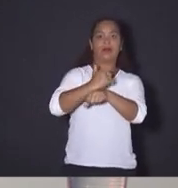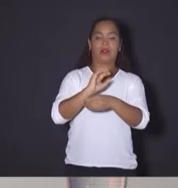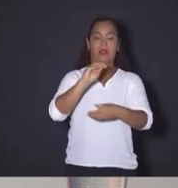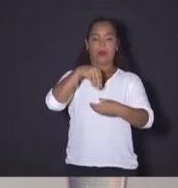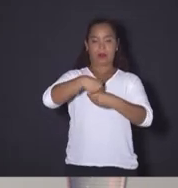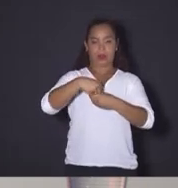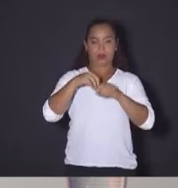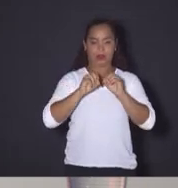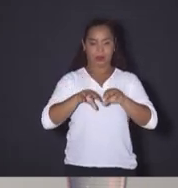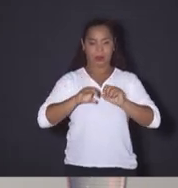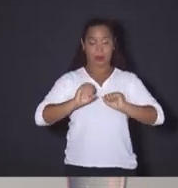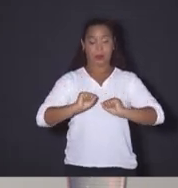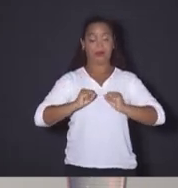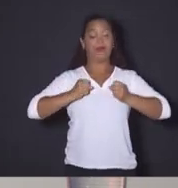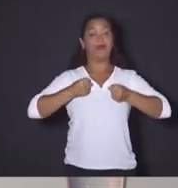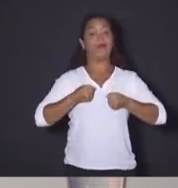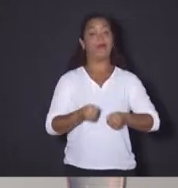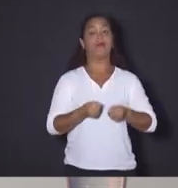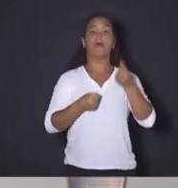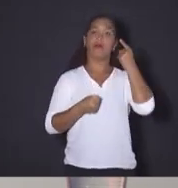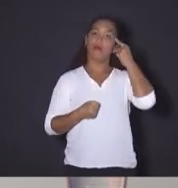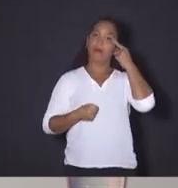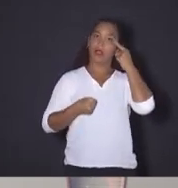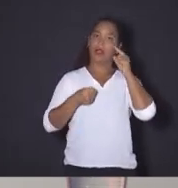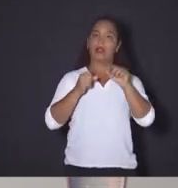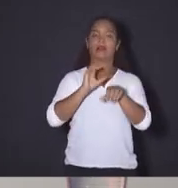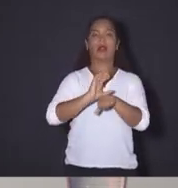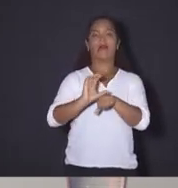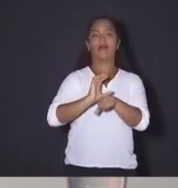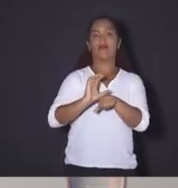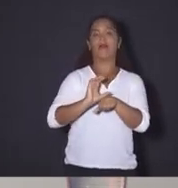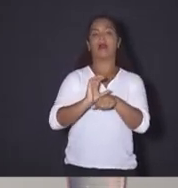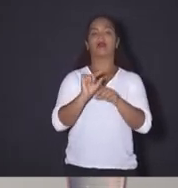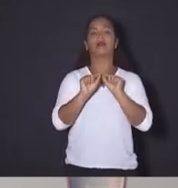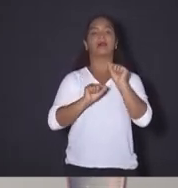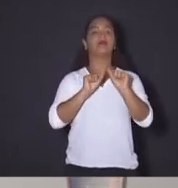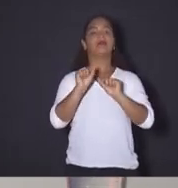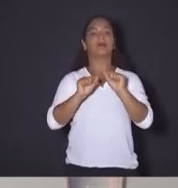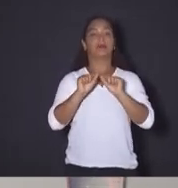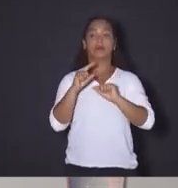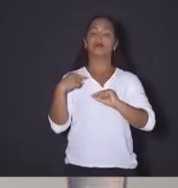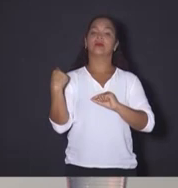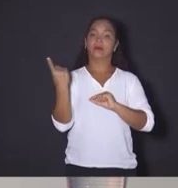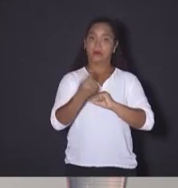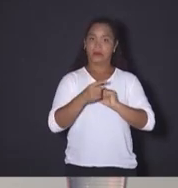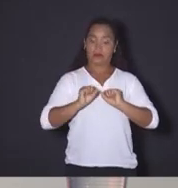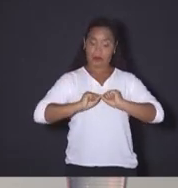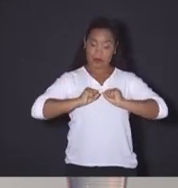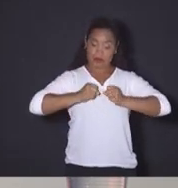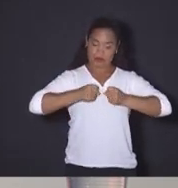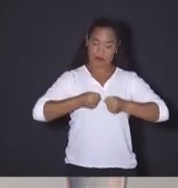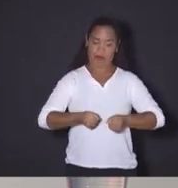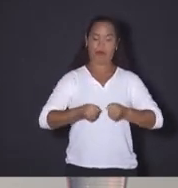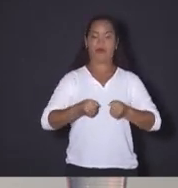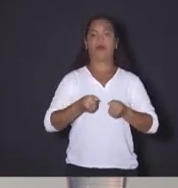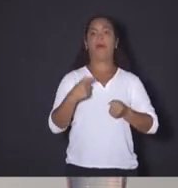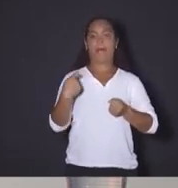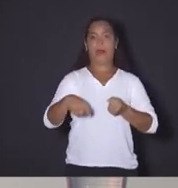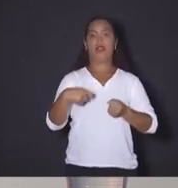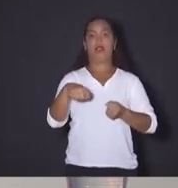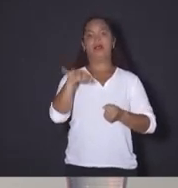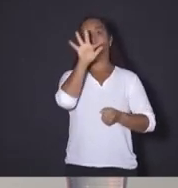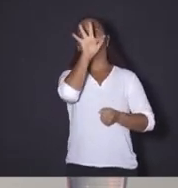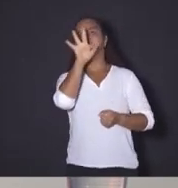qual era o nosso esforço ao pensar a formação inicial e continuada entender que este deve ser um esforço do estado brasileiro